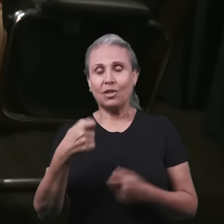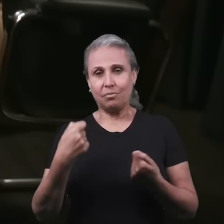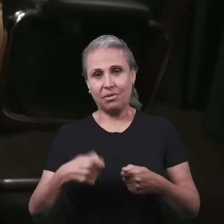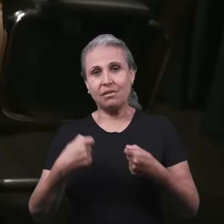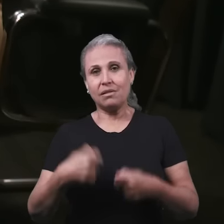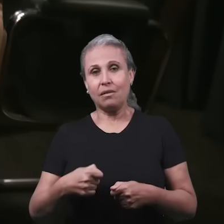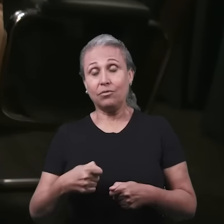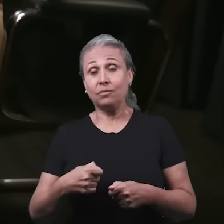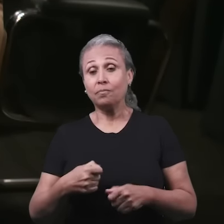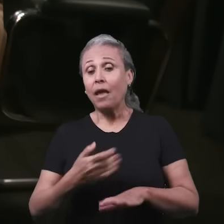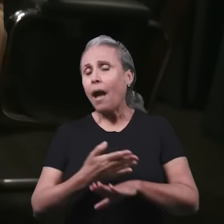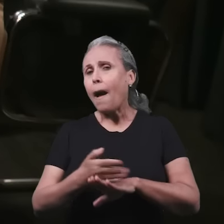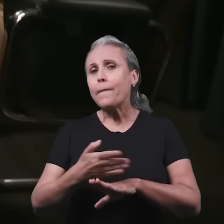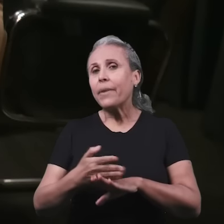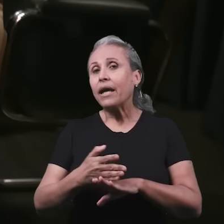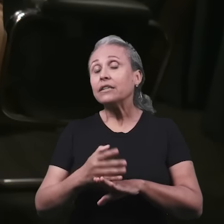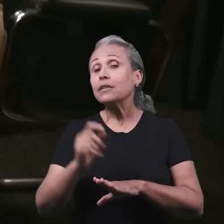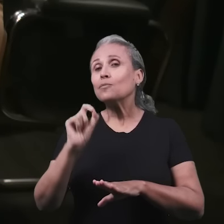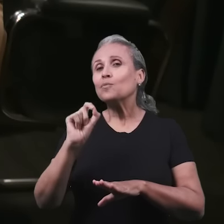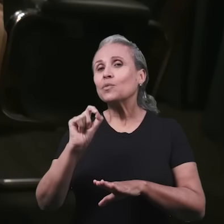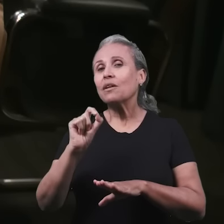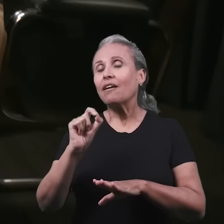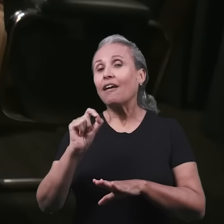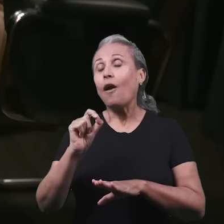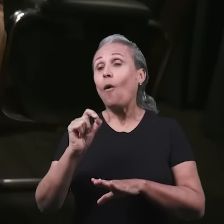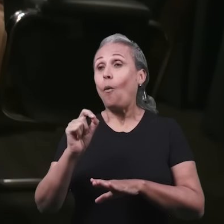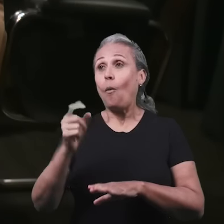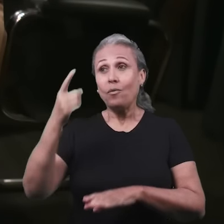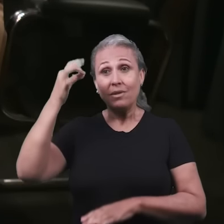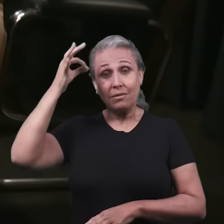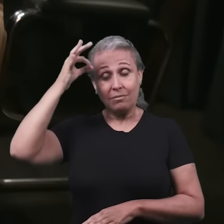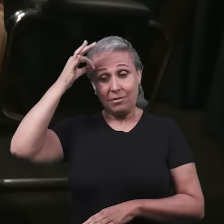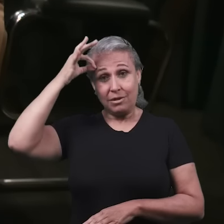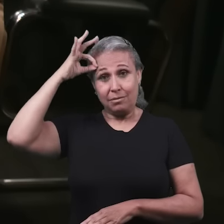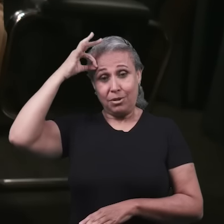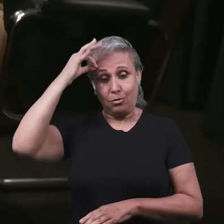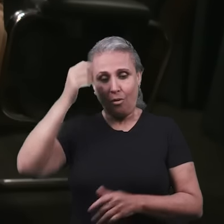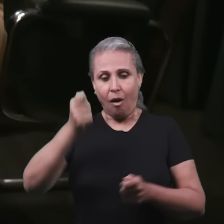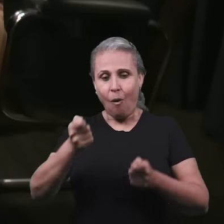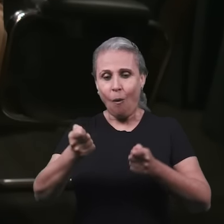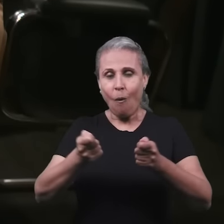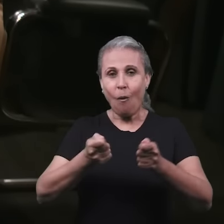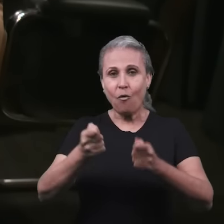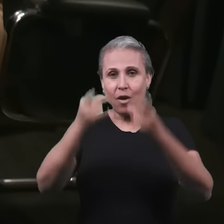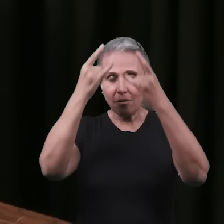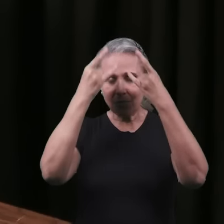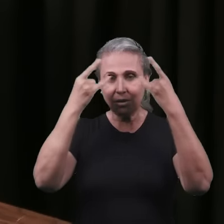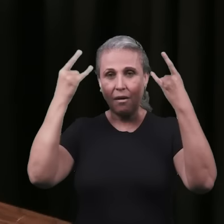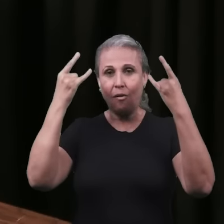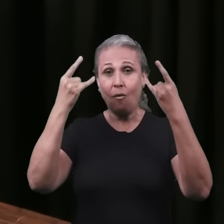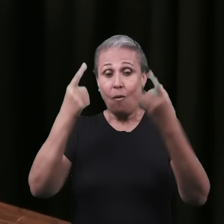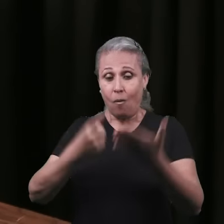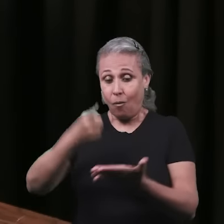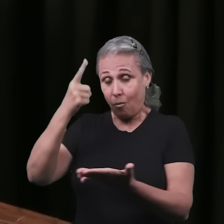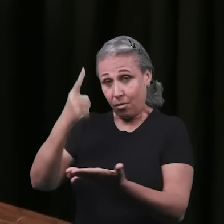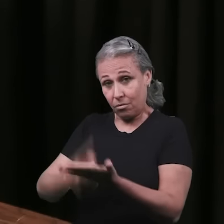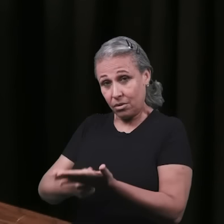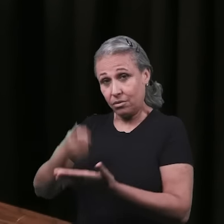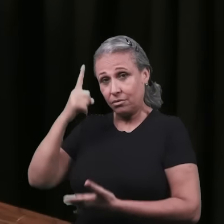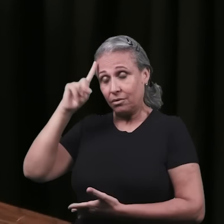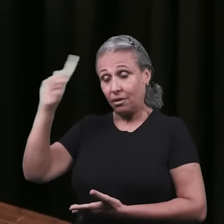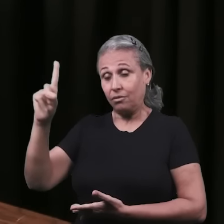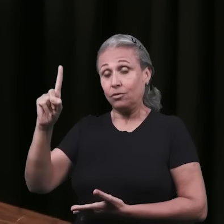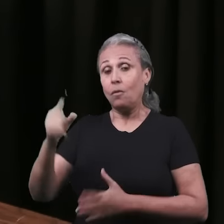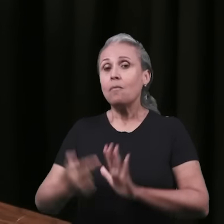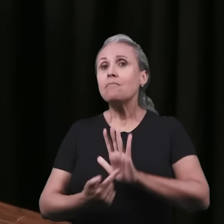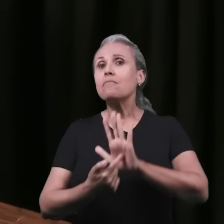prática, o espiritual ele governa o material. O nível de compromisso com Deus, ele dita todas as coisas nas nossas vidas lá